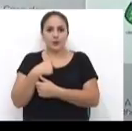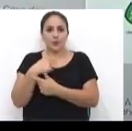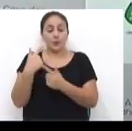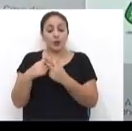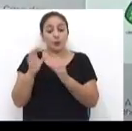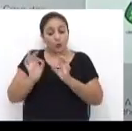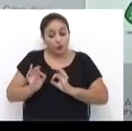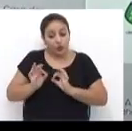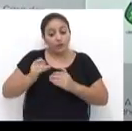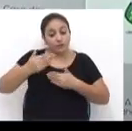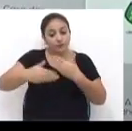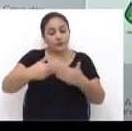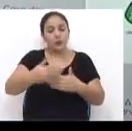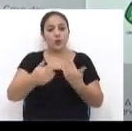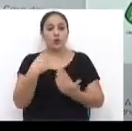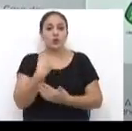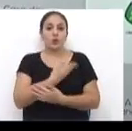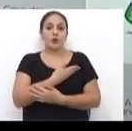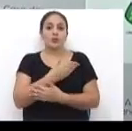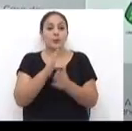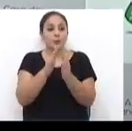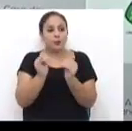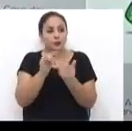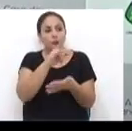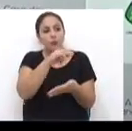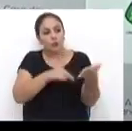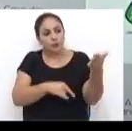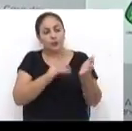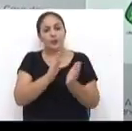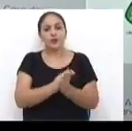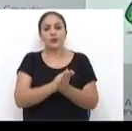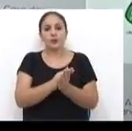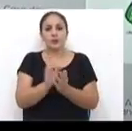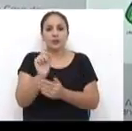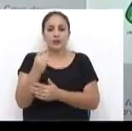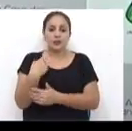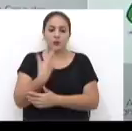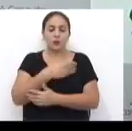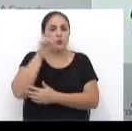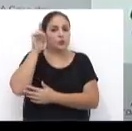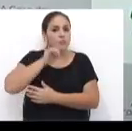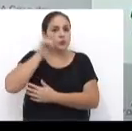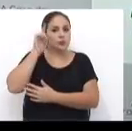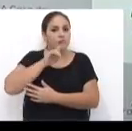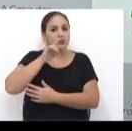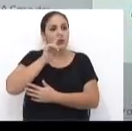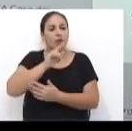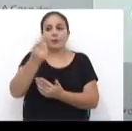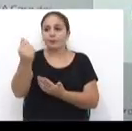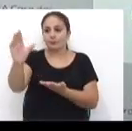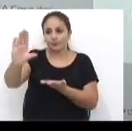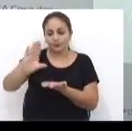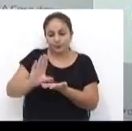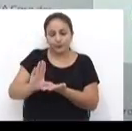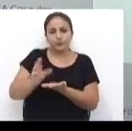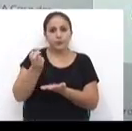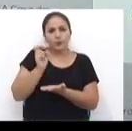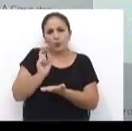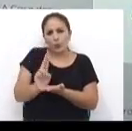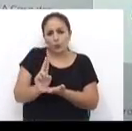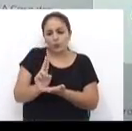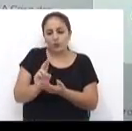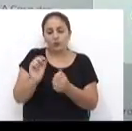nosso documento, um documento que nós consiga um financiamento ou fazer qualquer tipo de